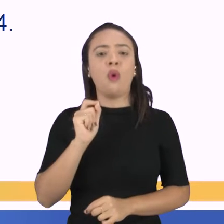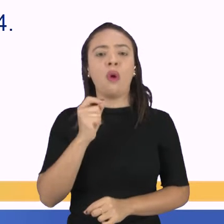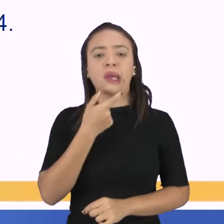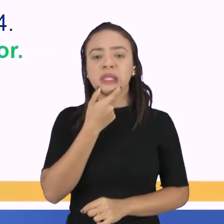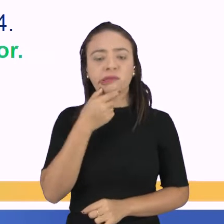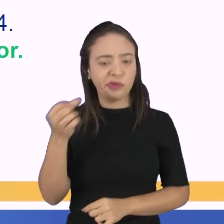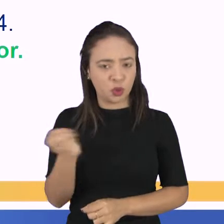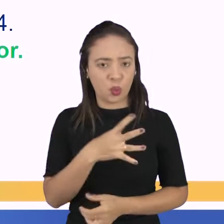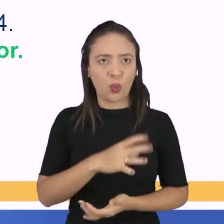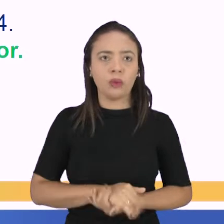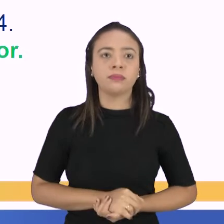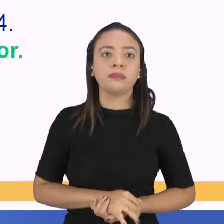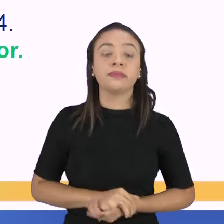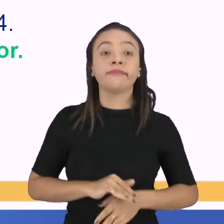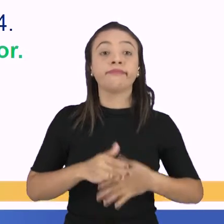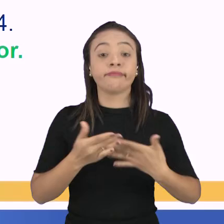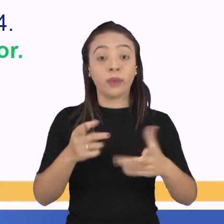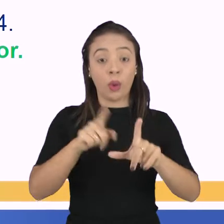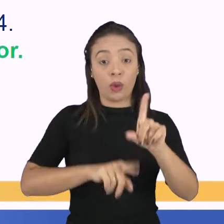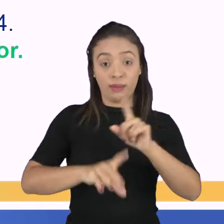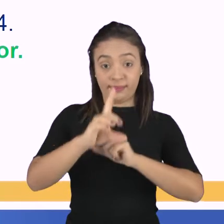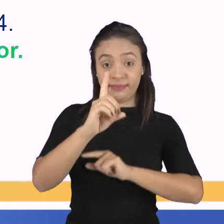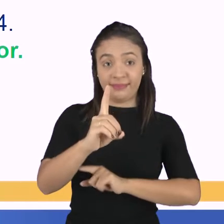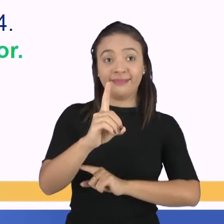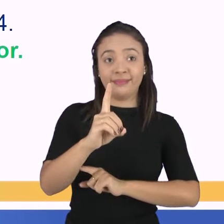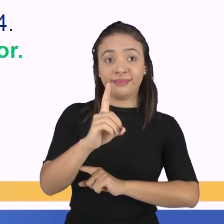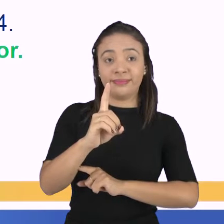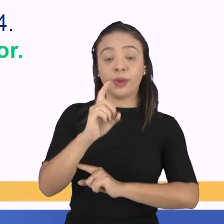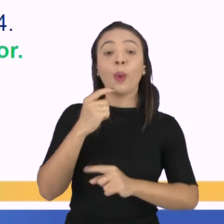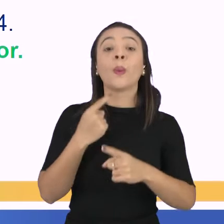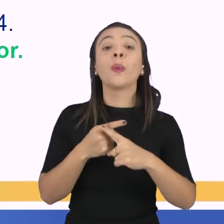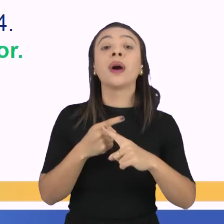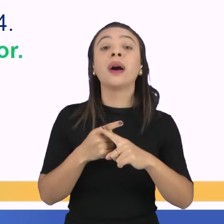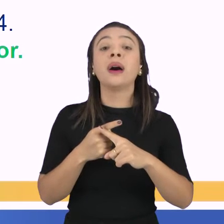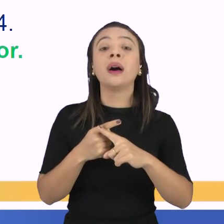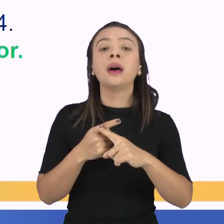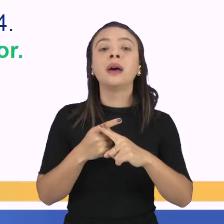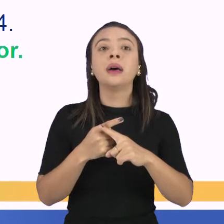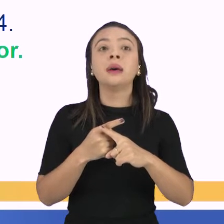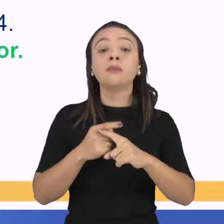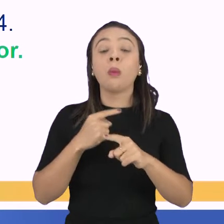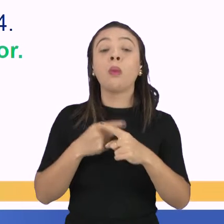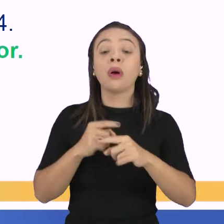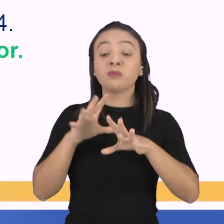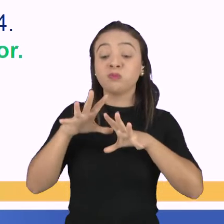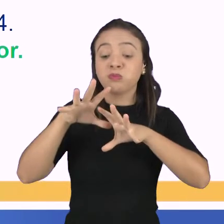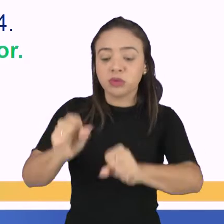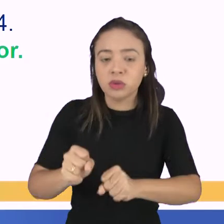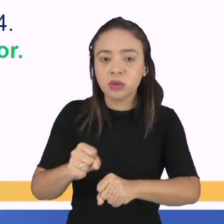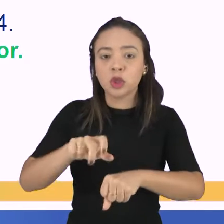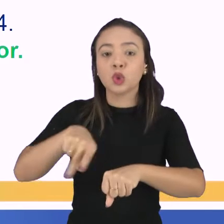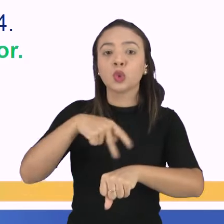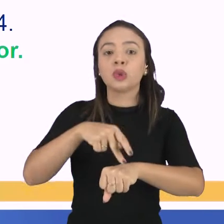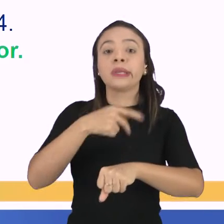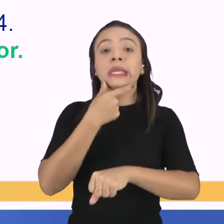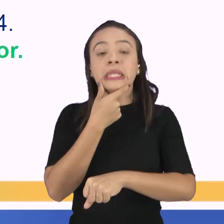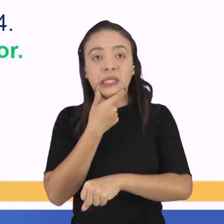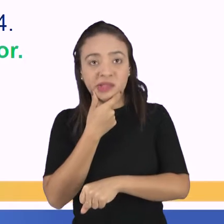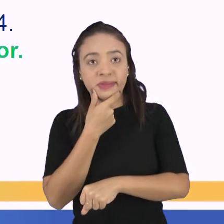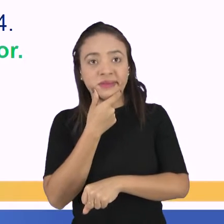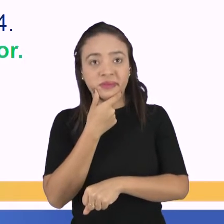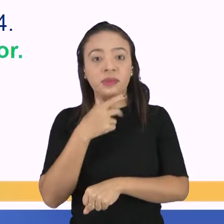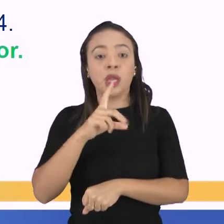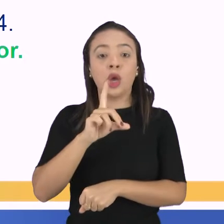né? Bom, então a opção correta é a letra D. Por quê? Porque essa invasão da Inglaterra, lá pelo Duque Guilherme, que era Duque